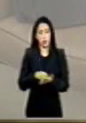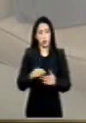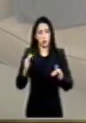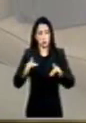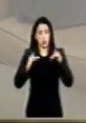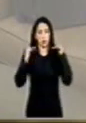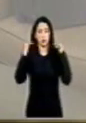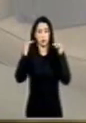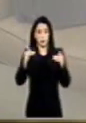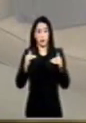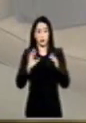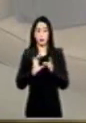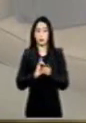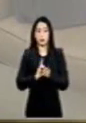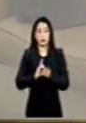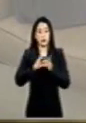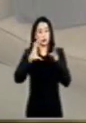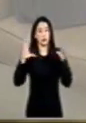própria democracia,